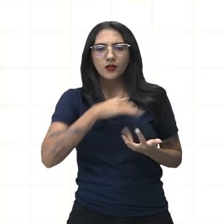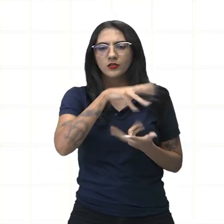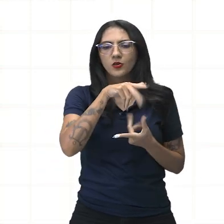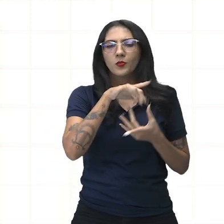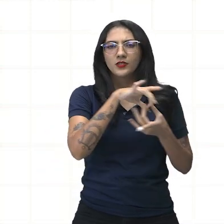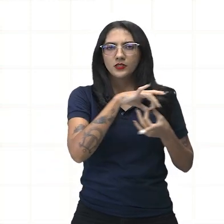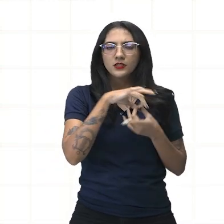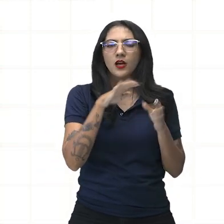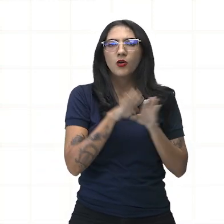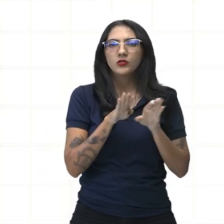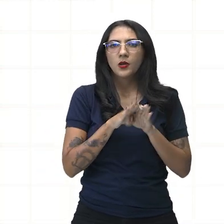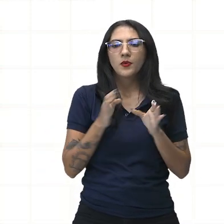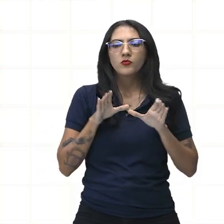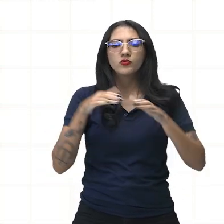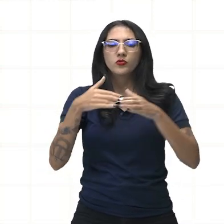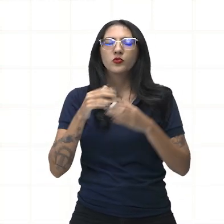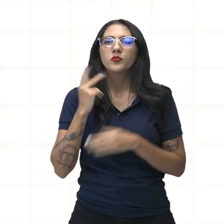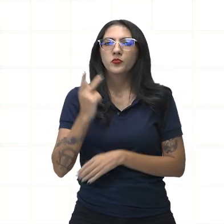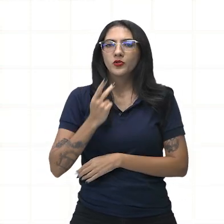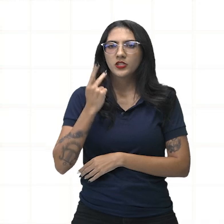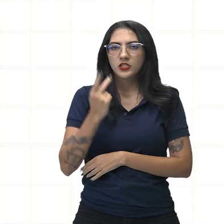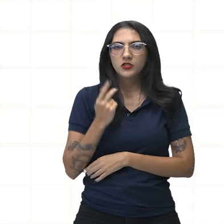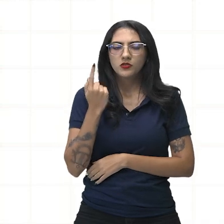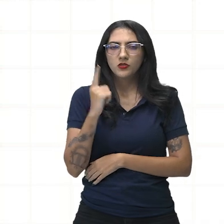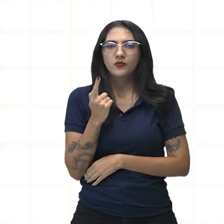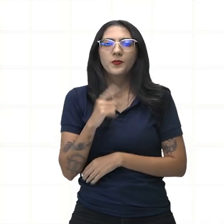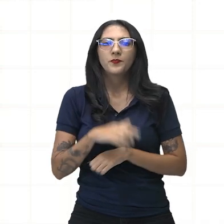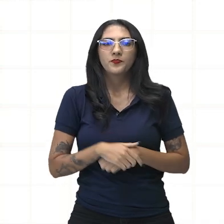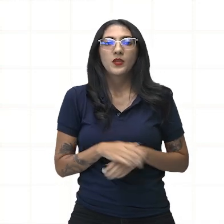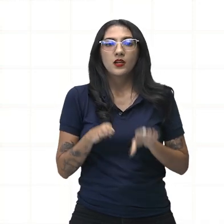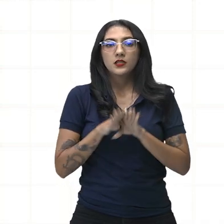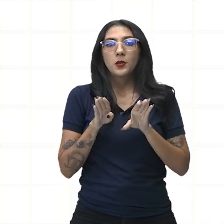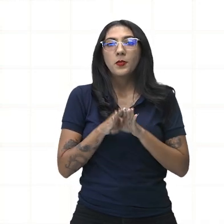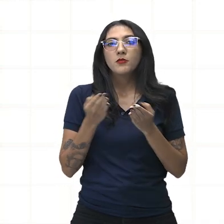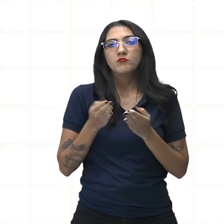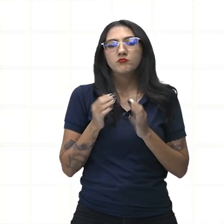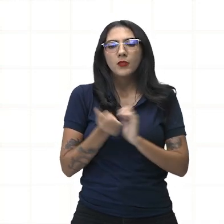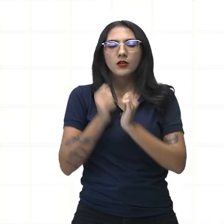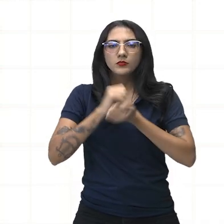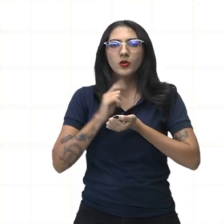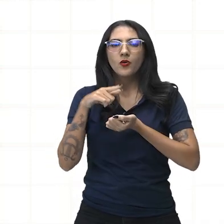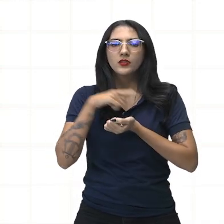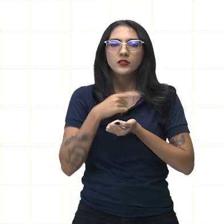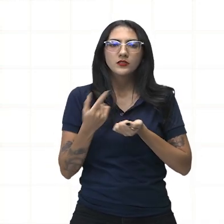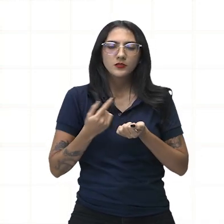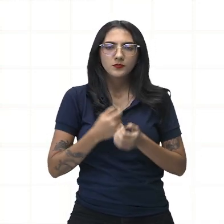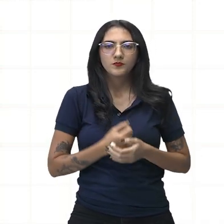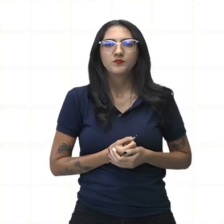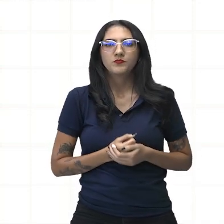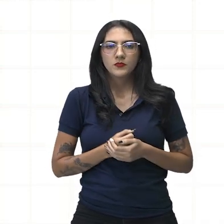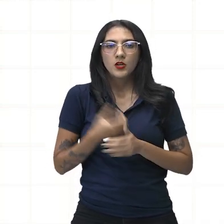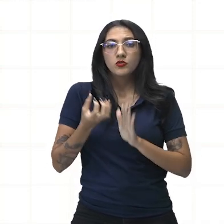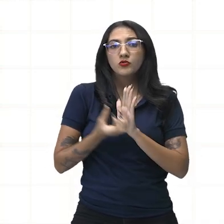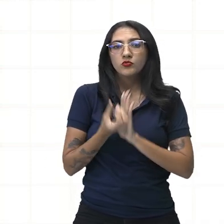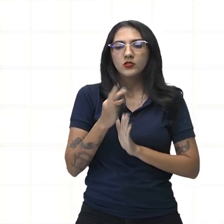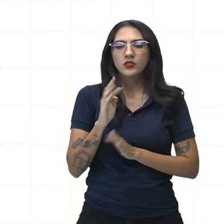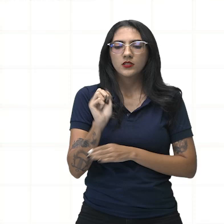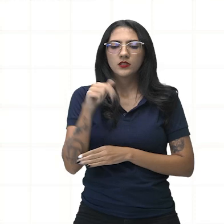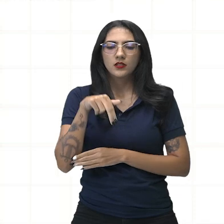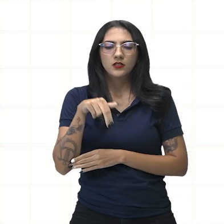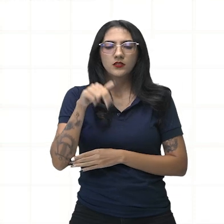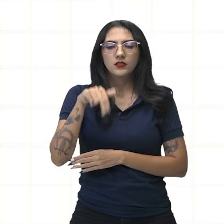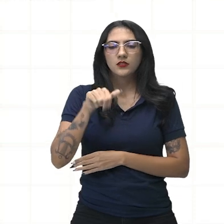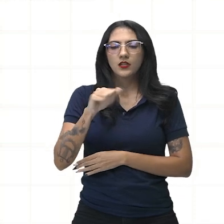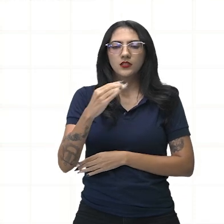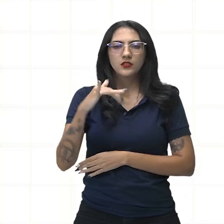das ordens geopolíticas mundiais, nós falamos sobre esse contexto que as transnacionais vão surgir. É dessa realidade